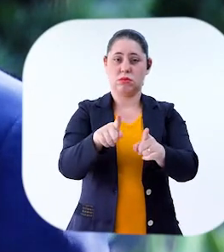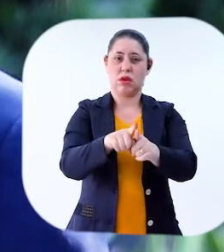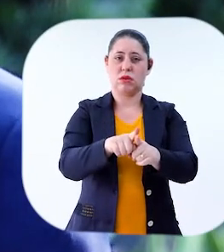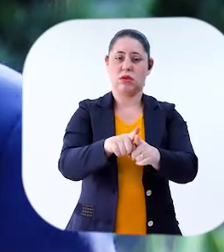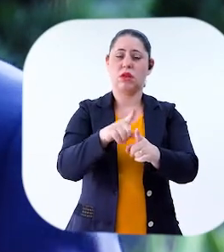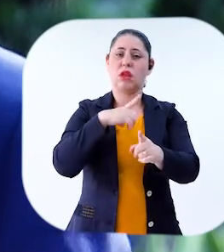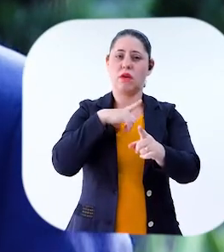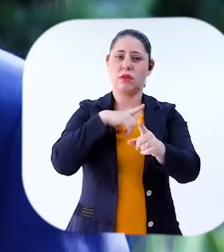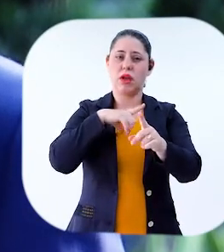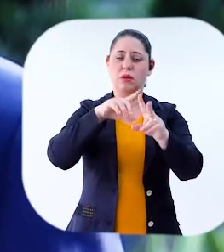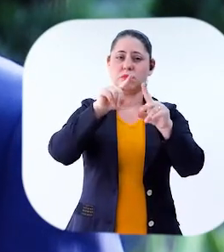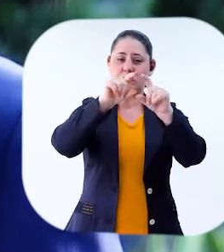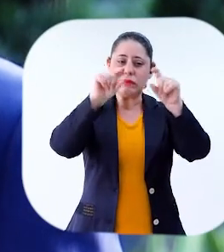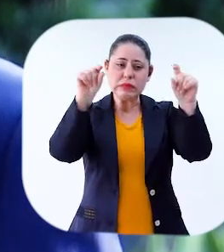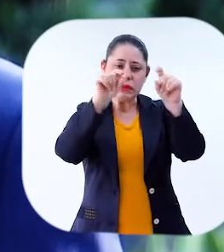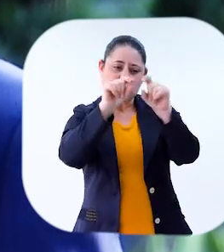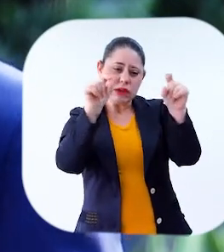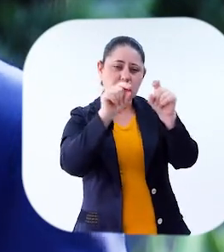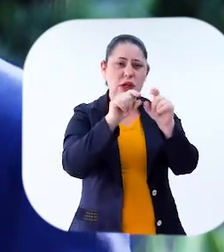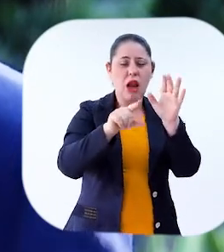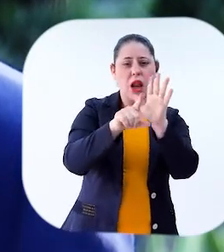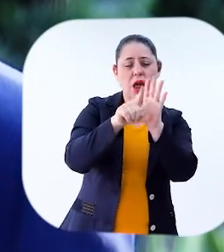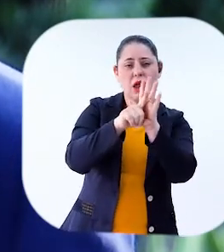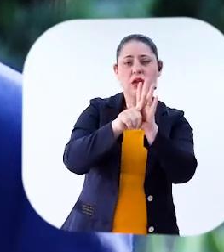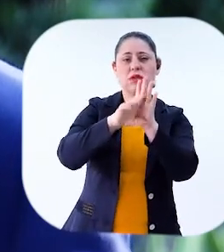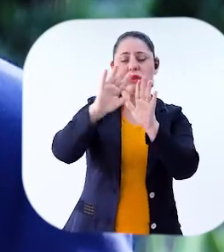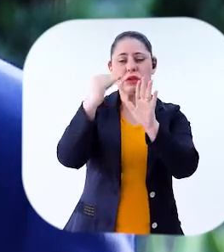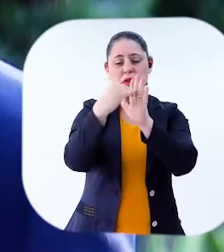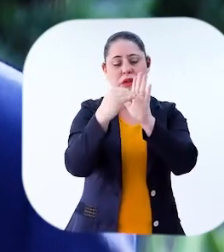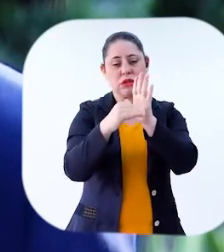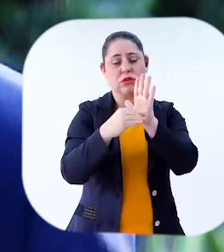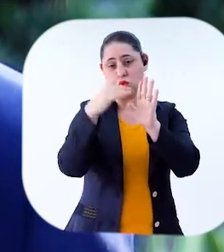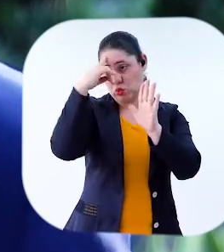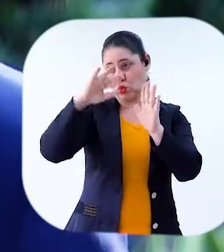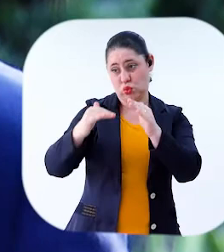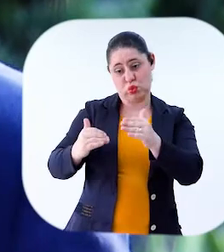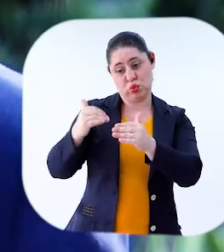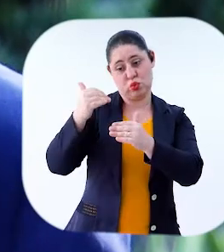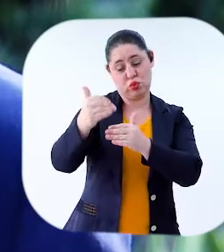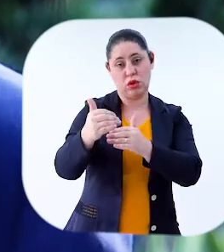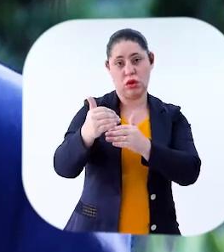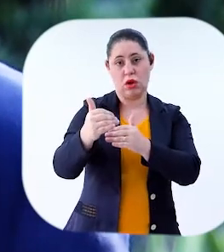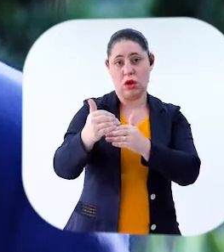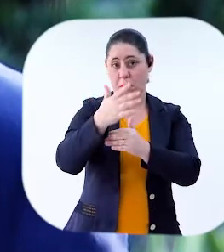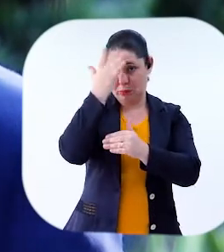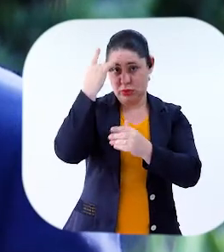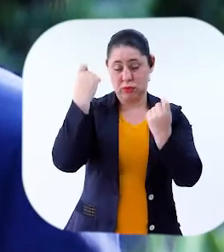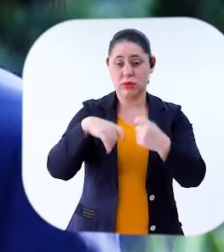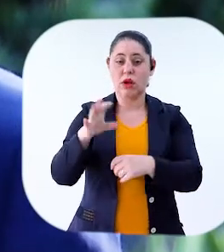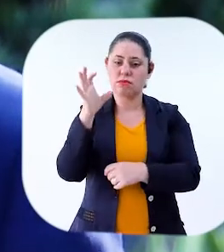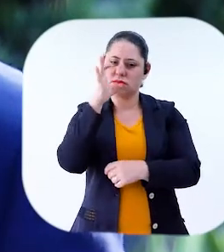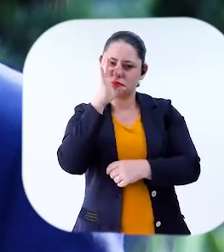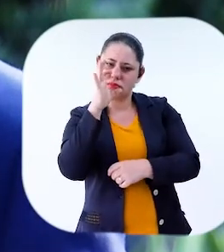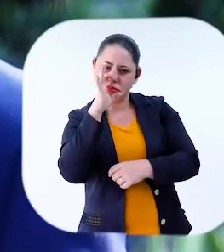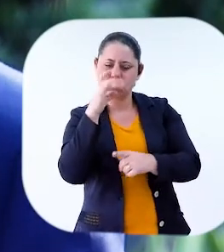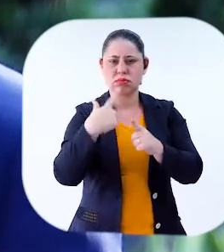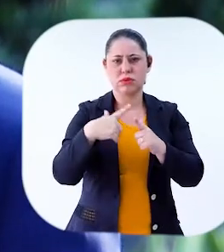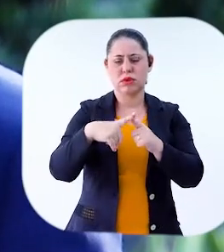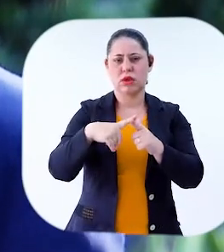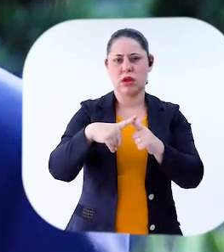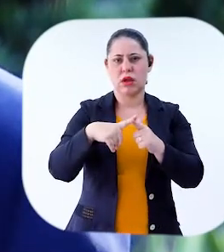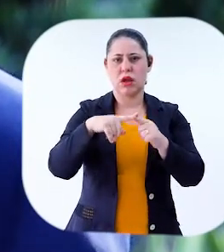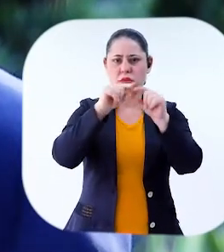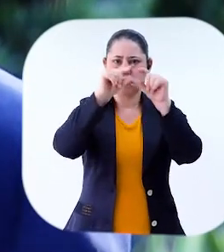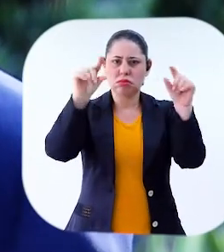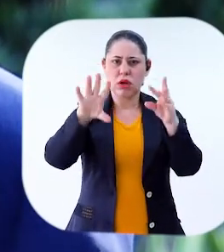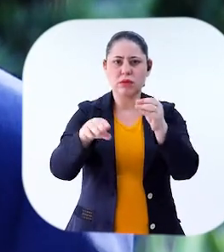tratando disso. Essas resoluções deverão, inclusive, ser editadas nos próximos dias. Então, o eleitor ele fique atento a isso também, porque isso não foi